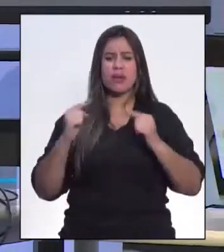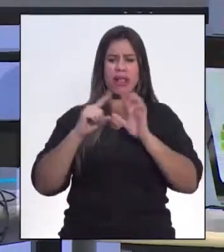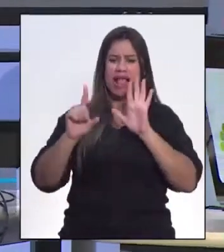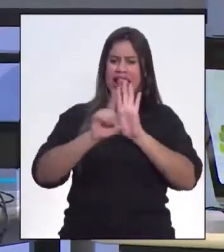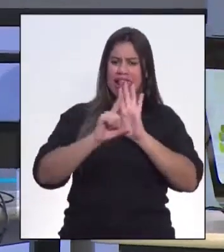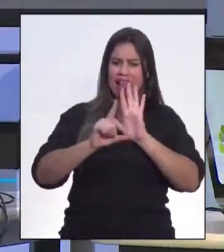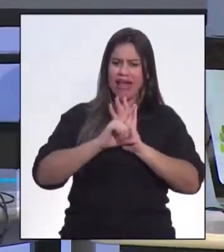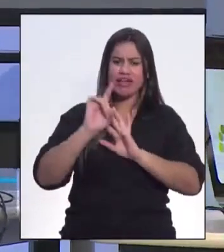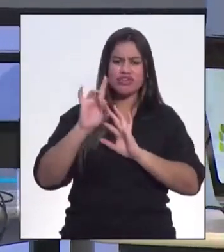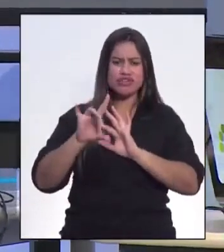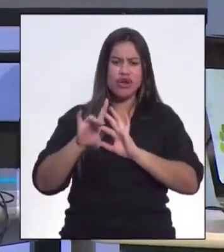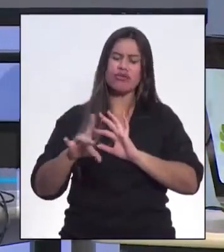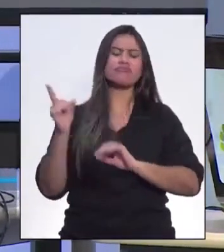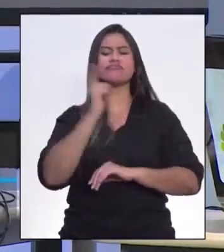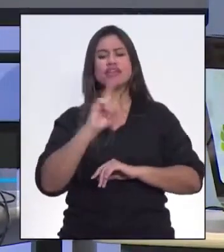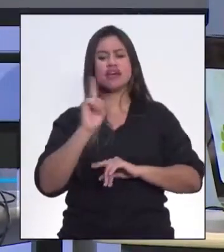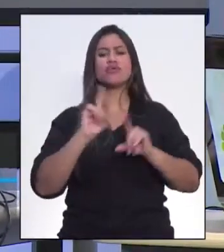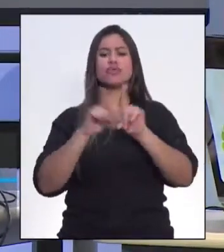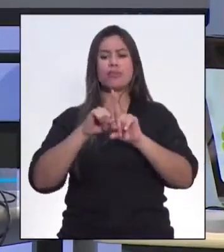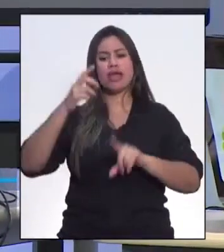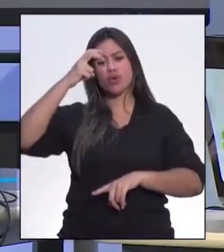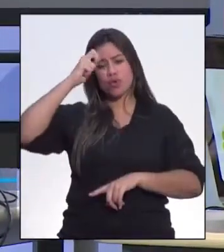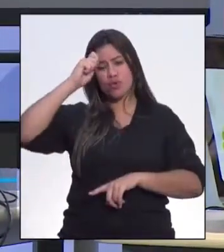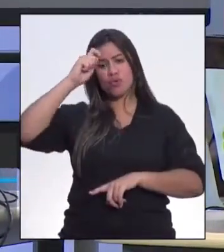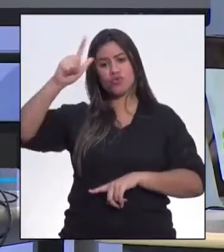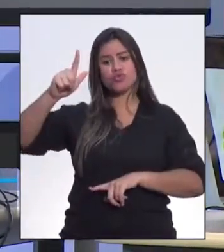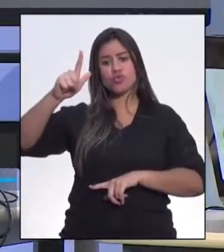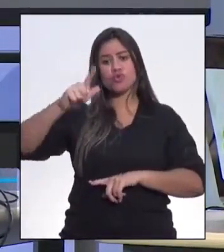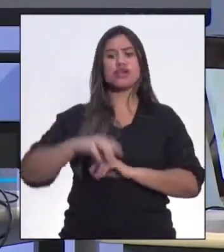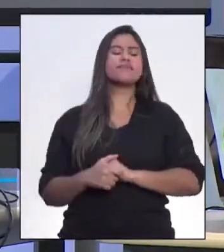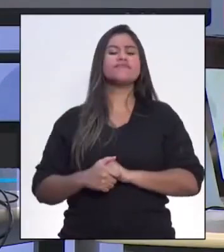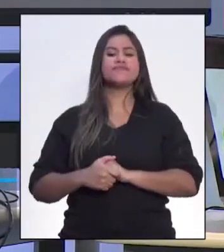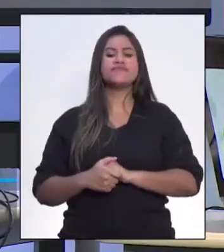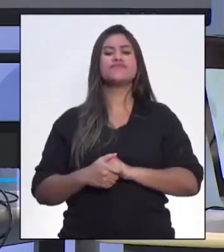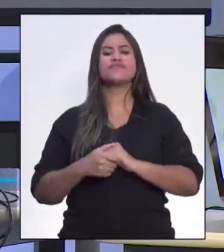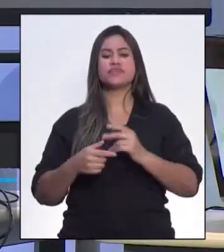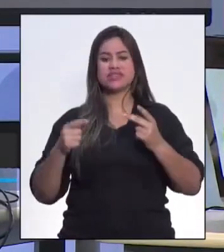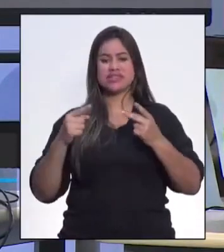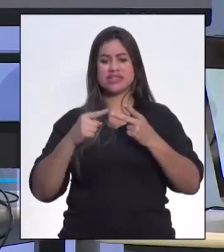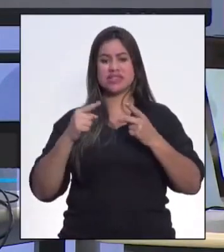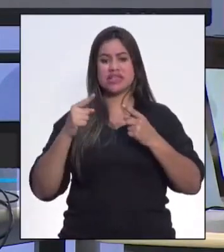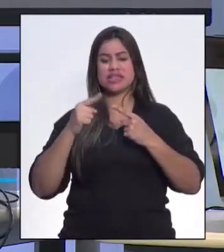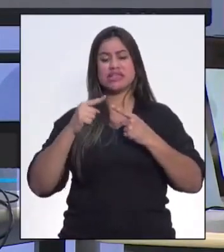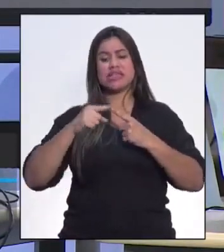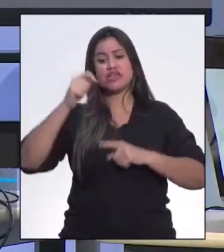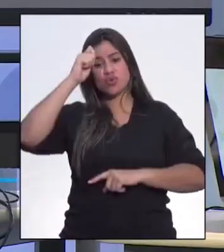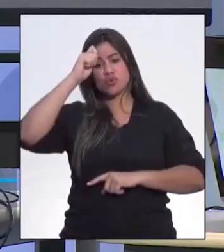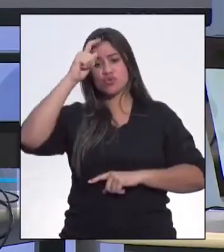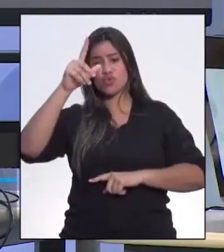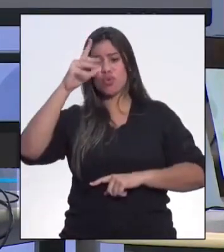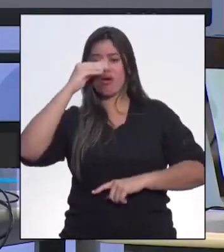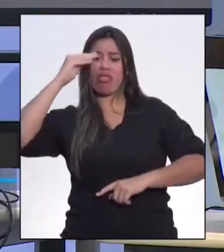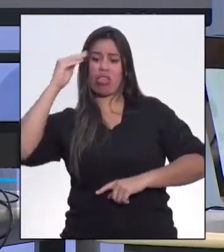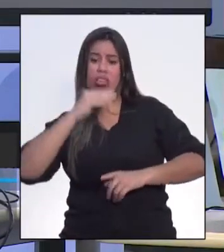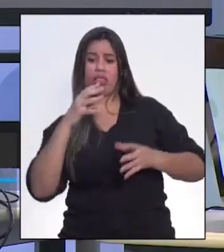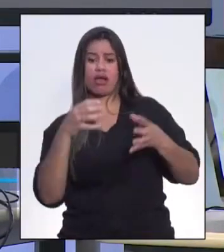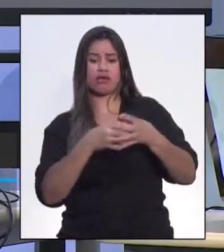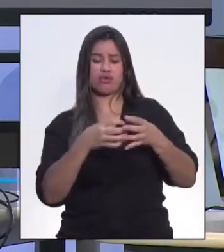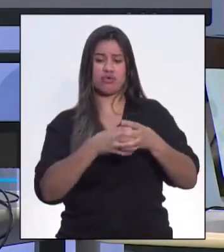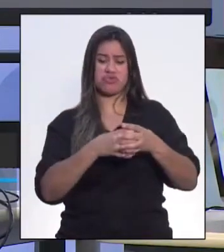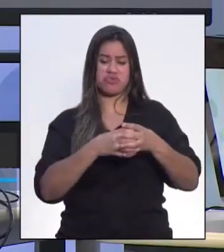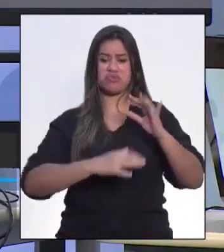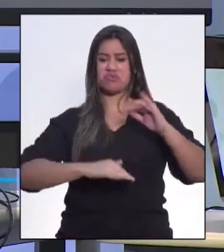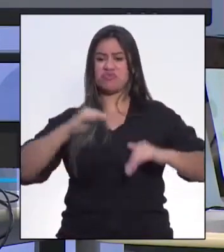lei, se refere também à cultura. E como a cultura exclui determinados grupos em relação a